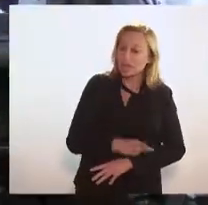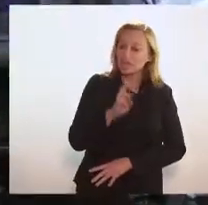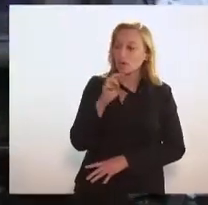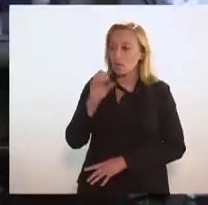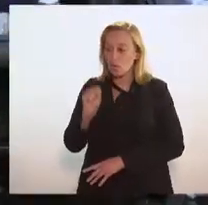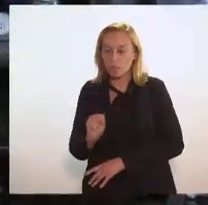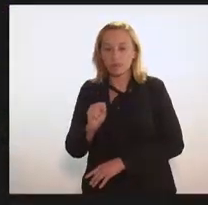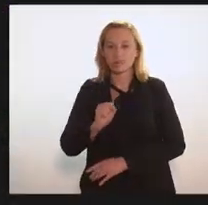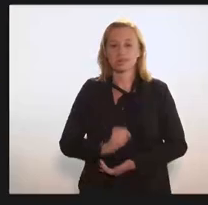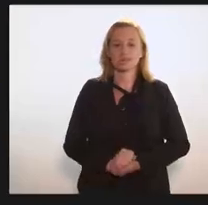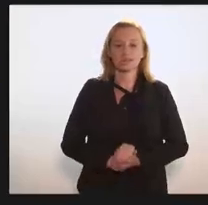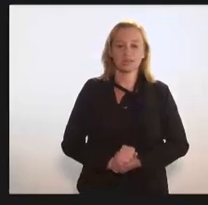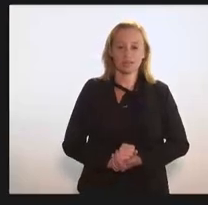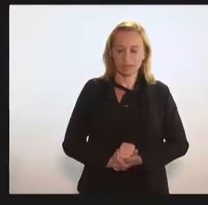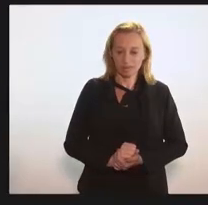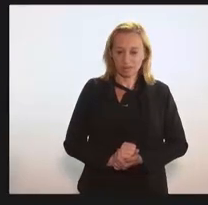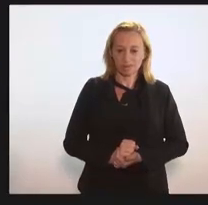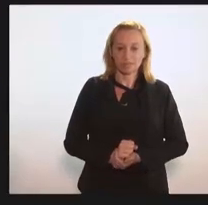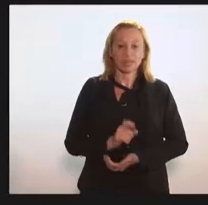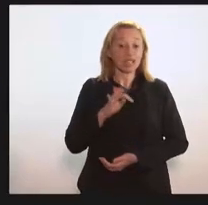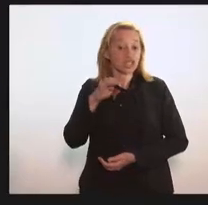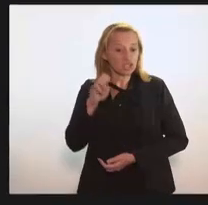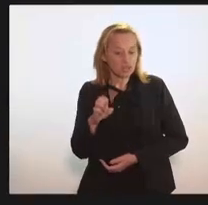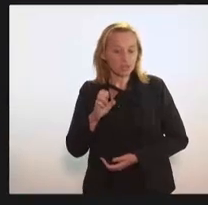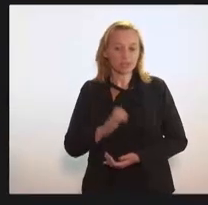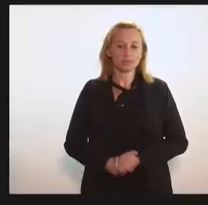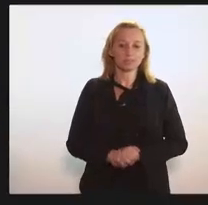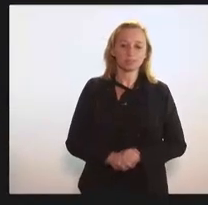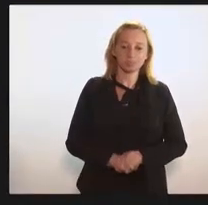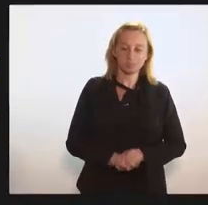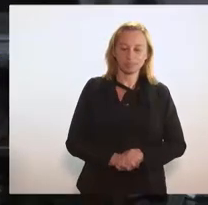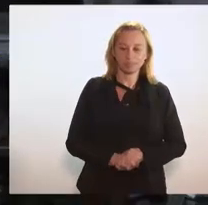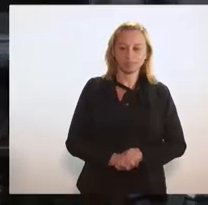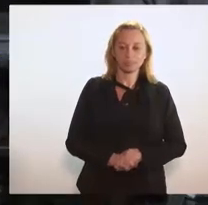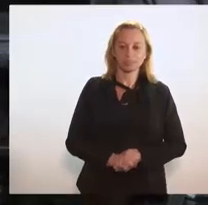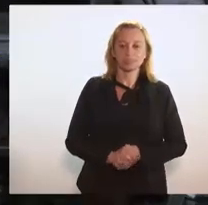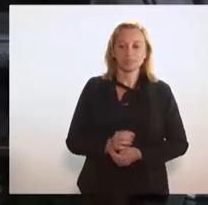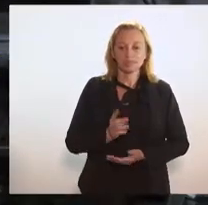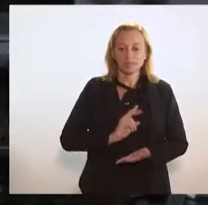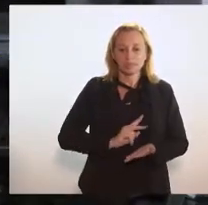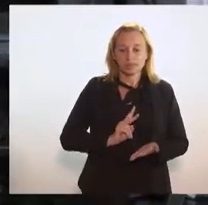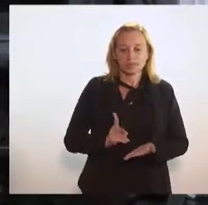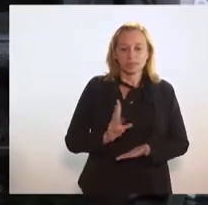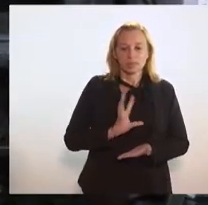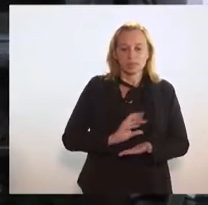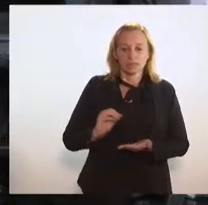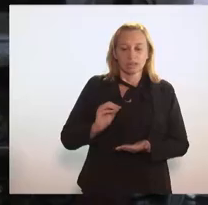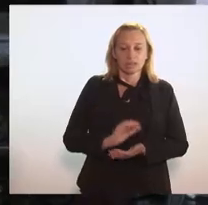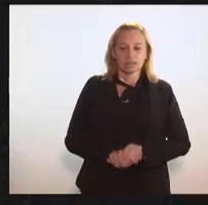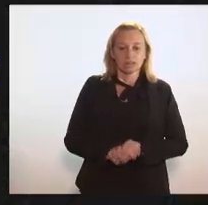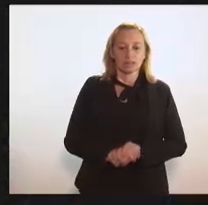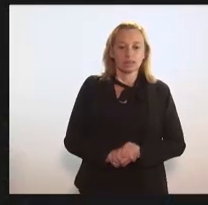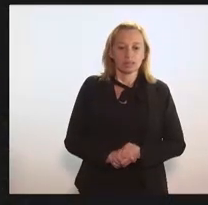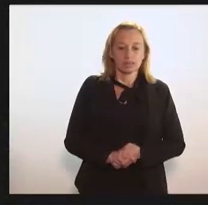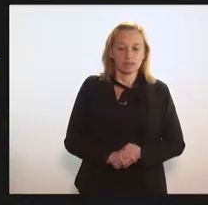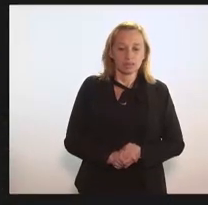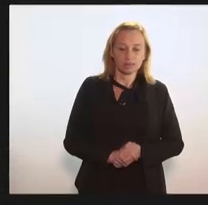heliton Alexandre vamos a pagar e receber tão